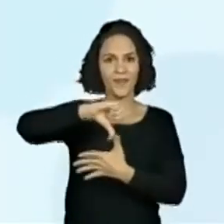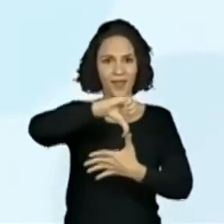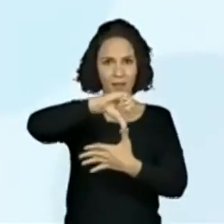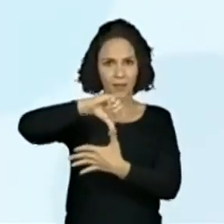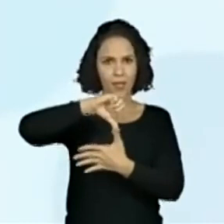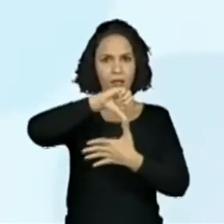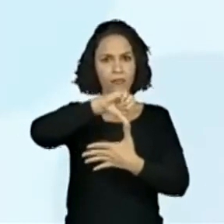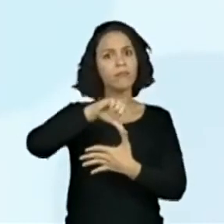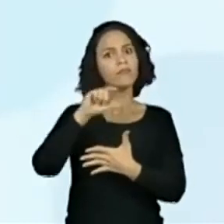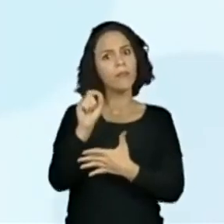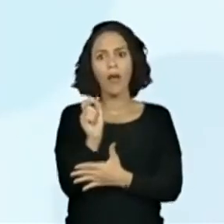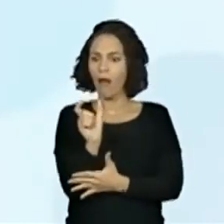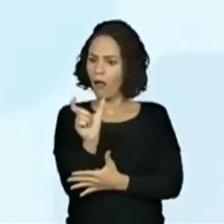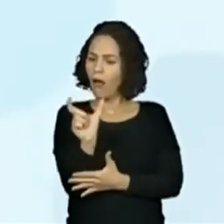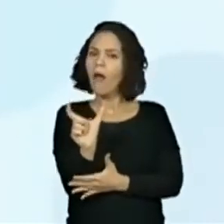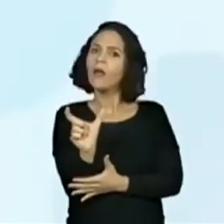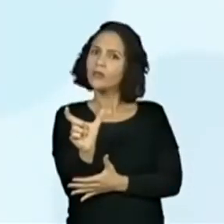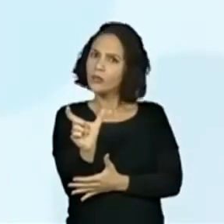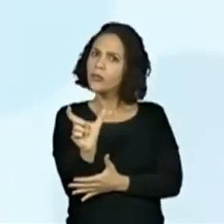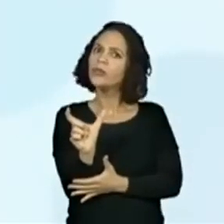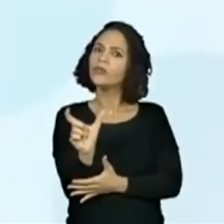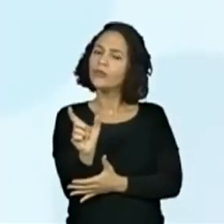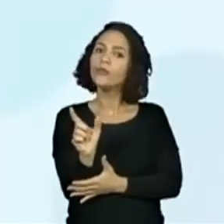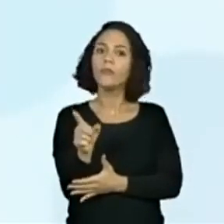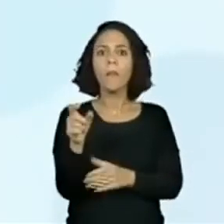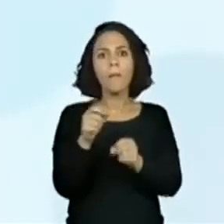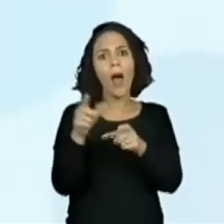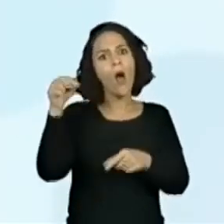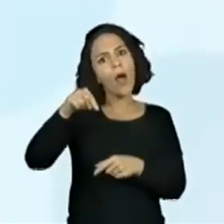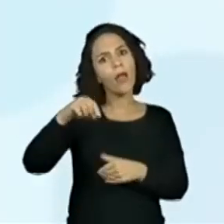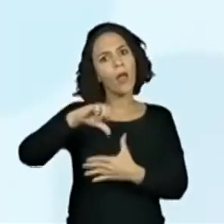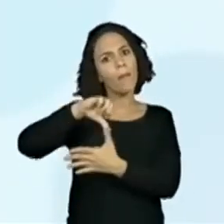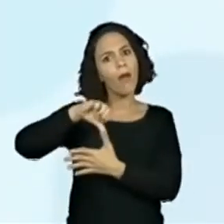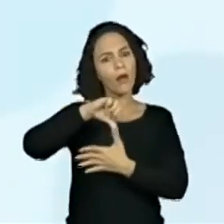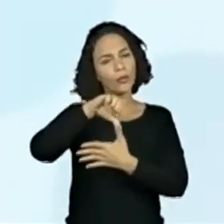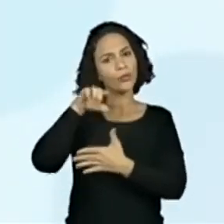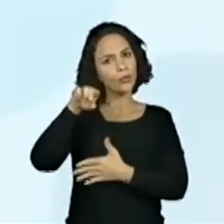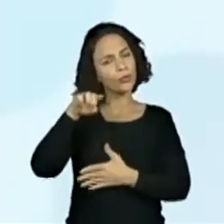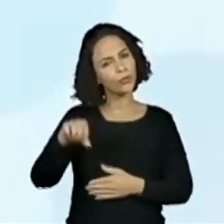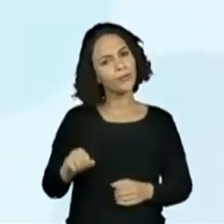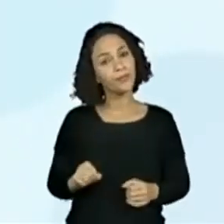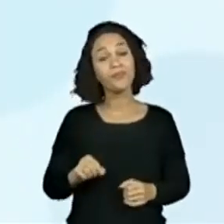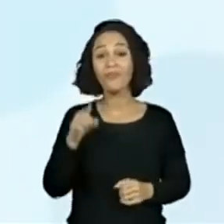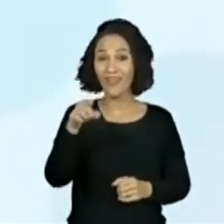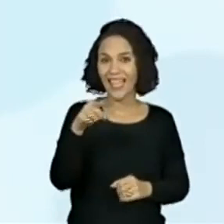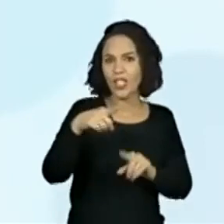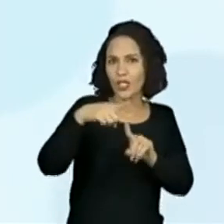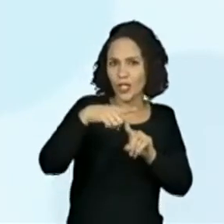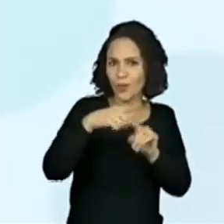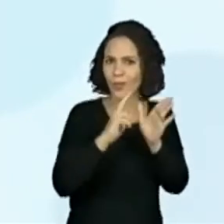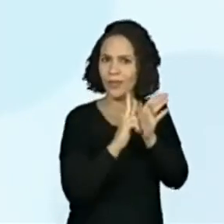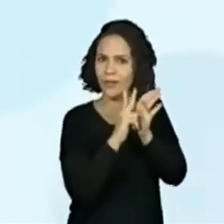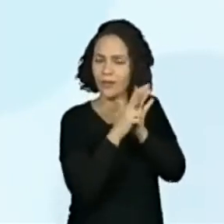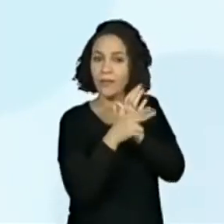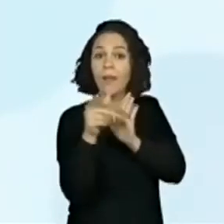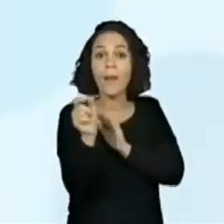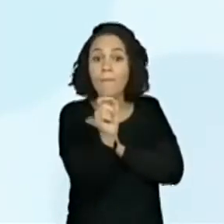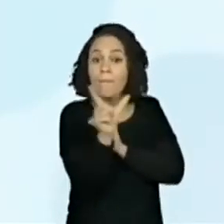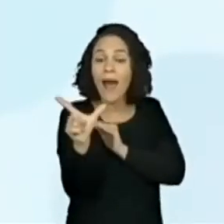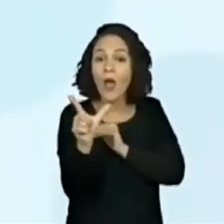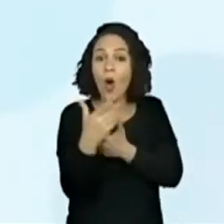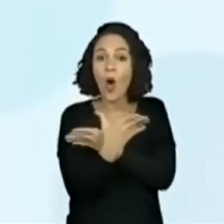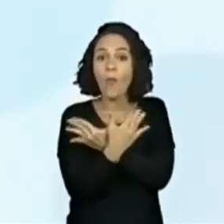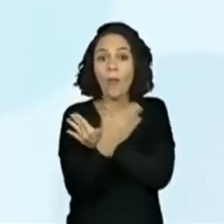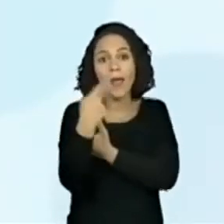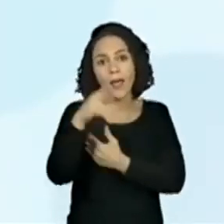é muito grande, estando entre os maiores da América do Sul. Essa espécie é a maior borboleta do Brasil, com